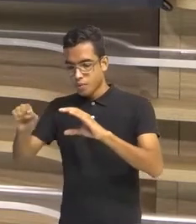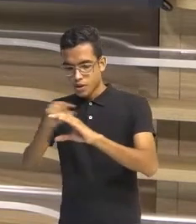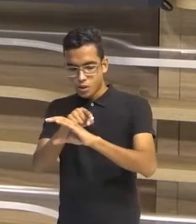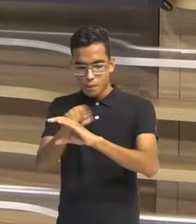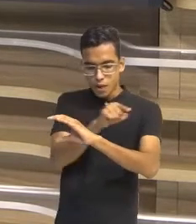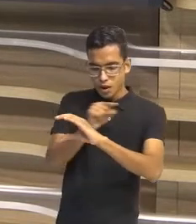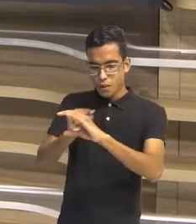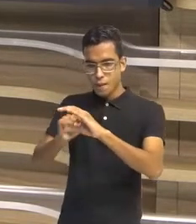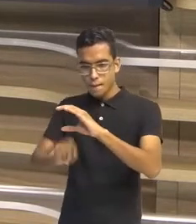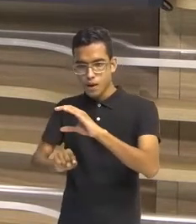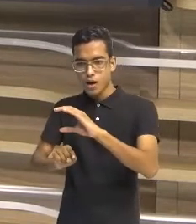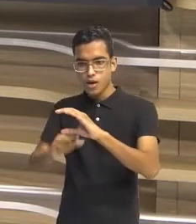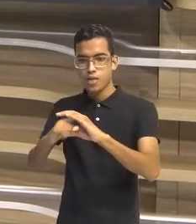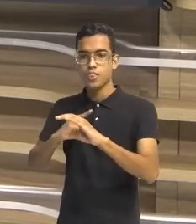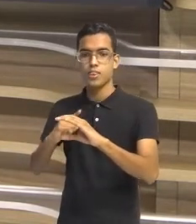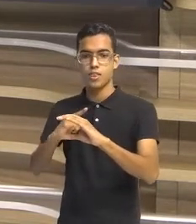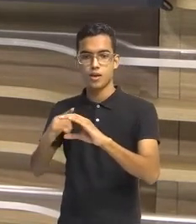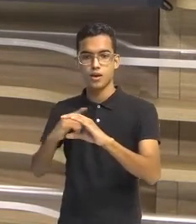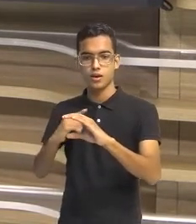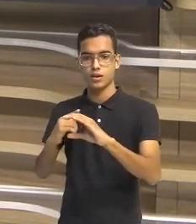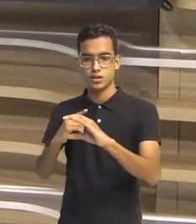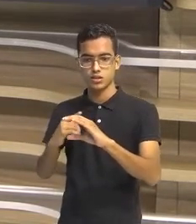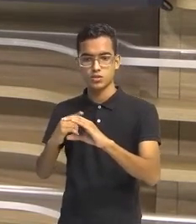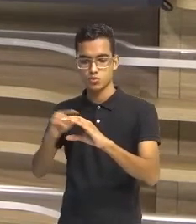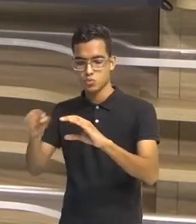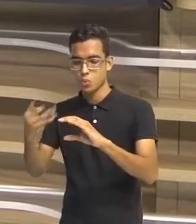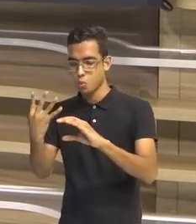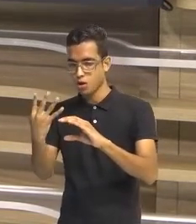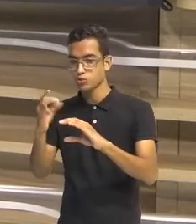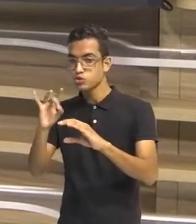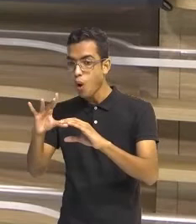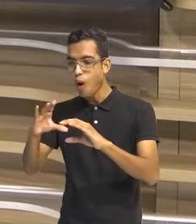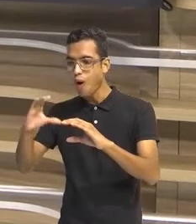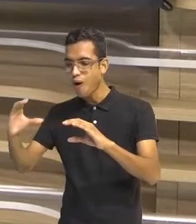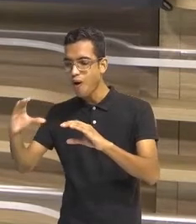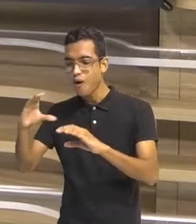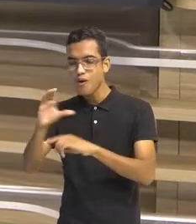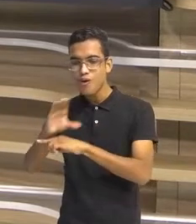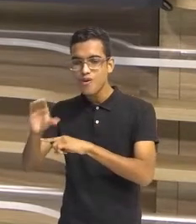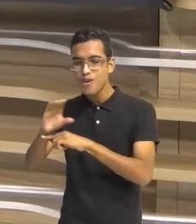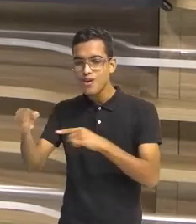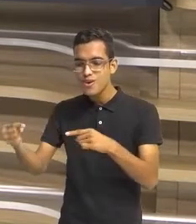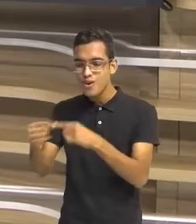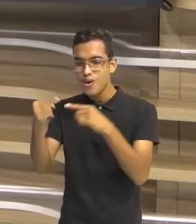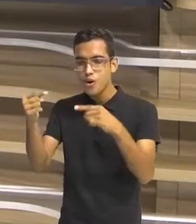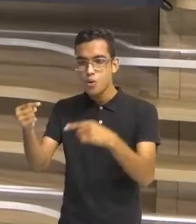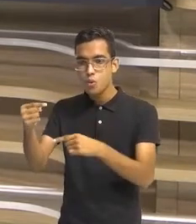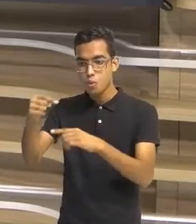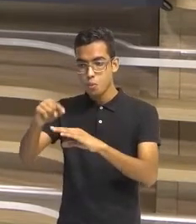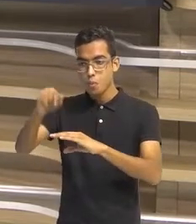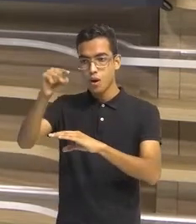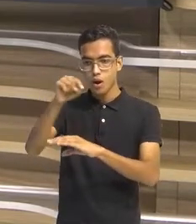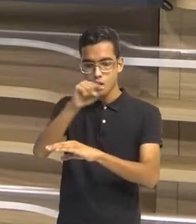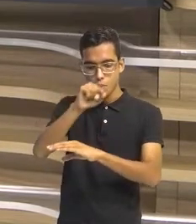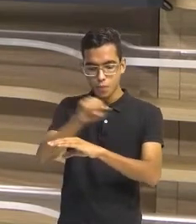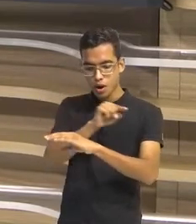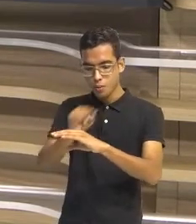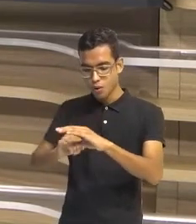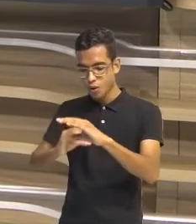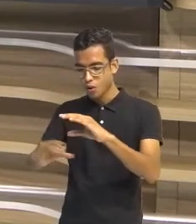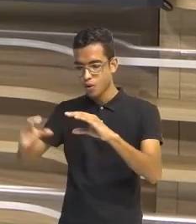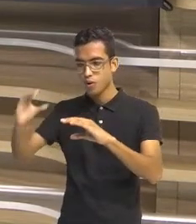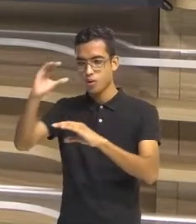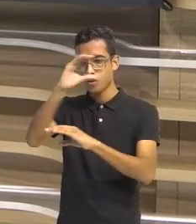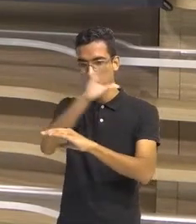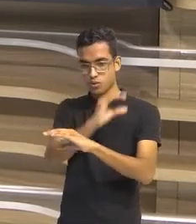4 ligações com carbonos, tá? Não faz nenhuma ligação com hidrogênio ou com outro elemento, tá bom? E agora eu apresento